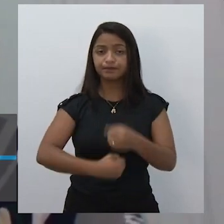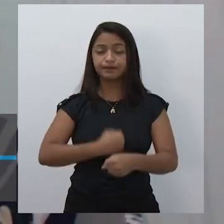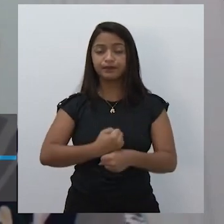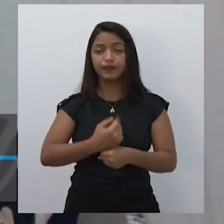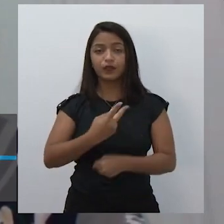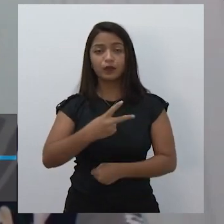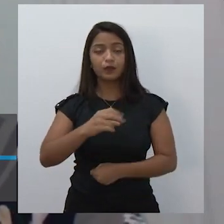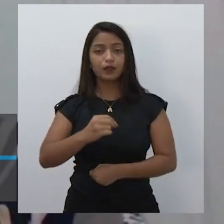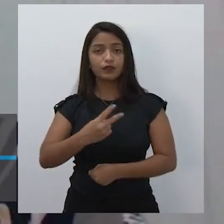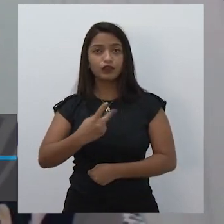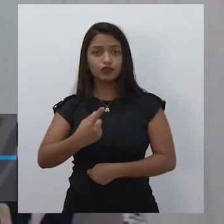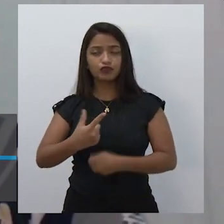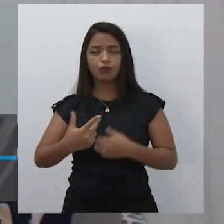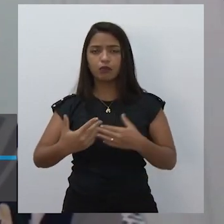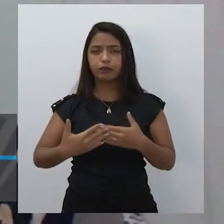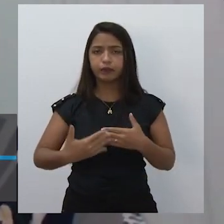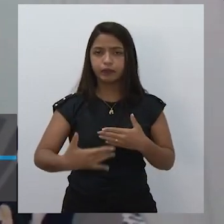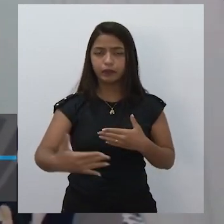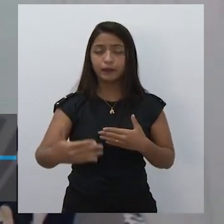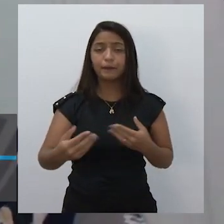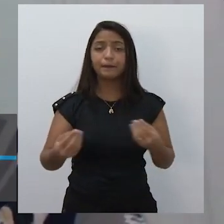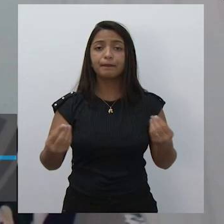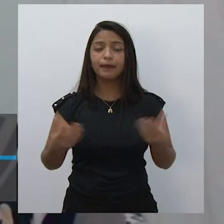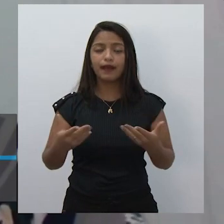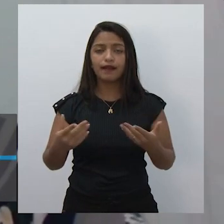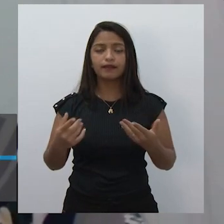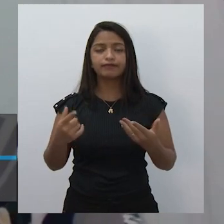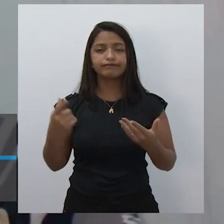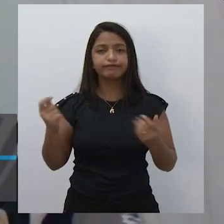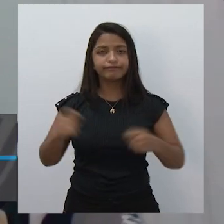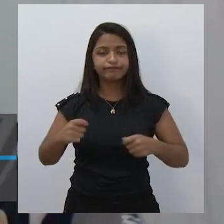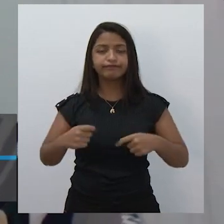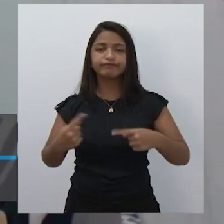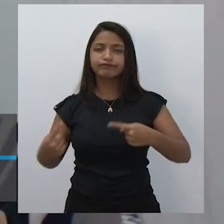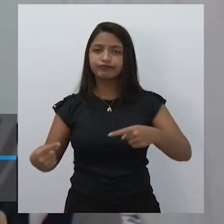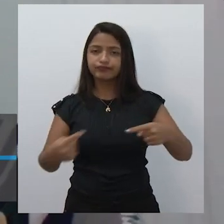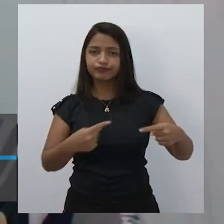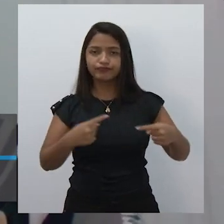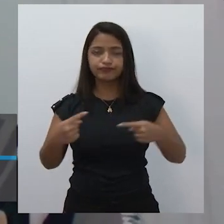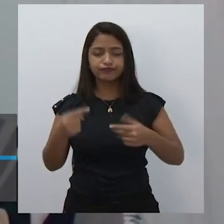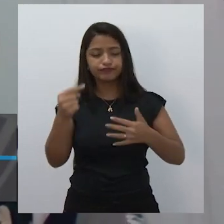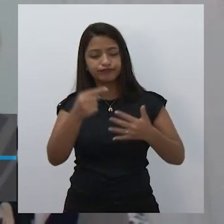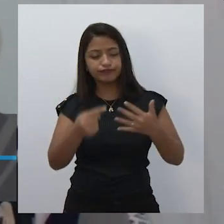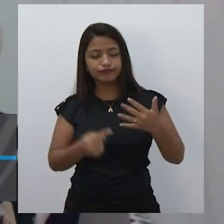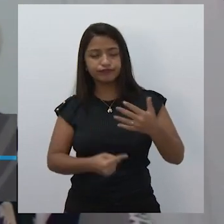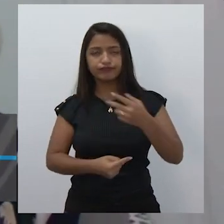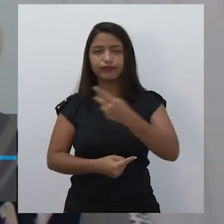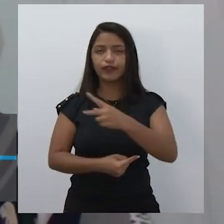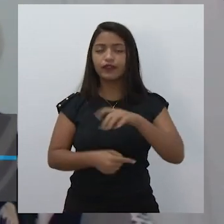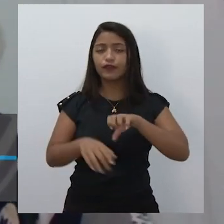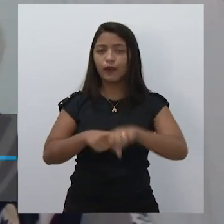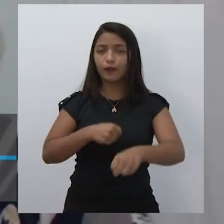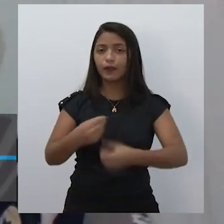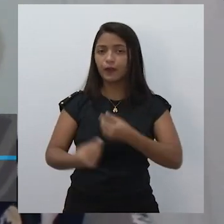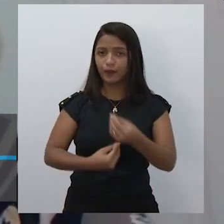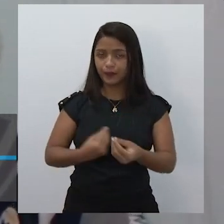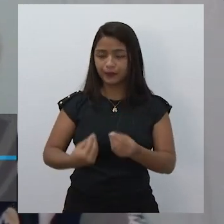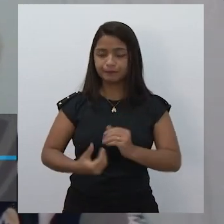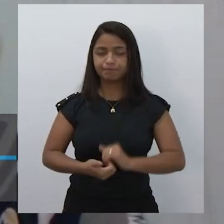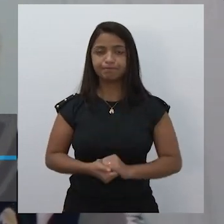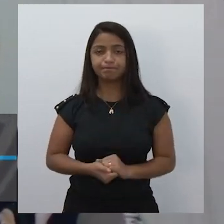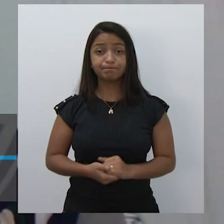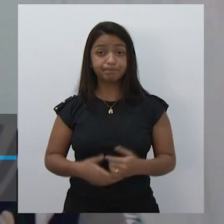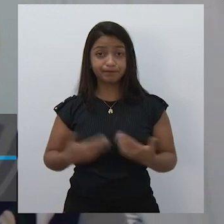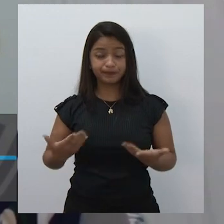todo para discutirmos melhor sobre os itinerários formativos. Então, tá, depois dessa fala